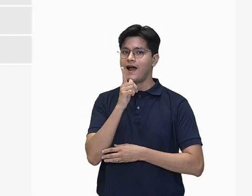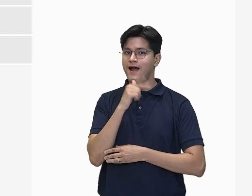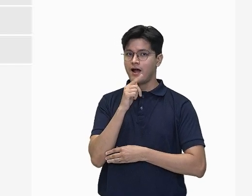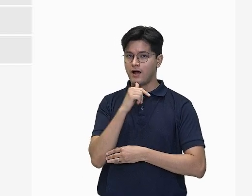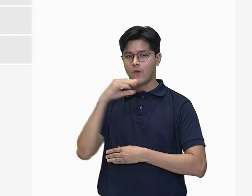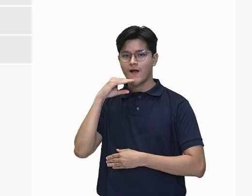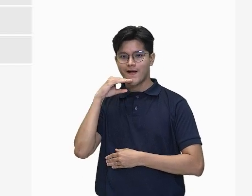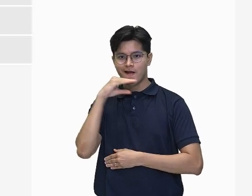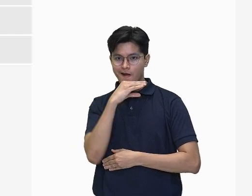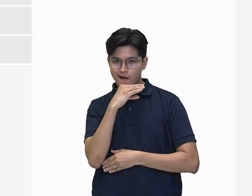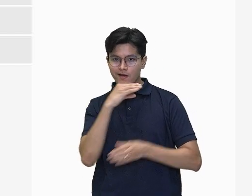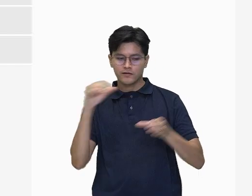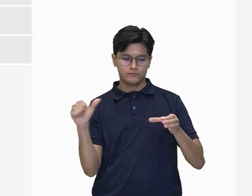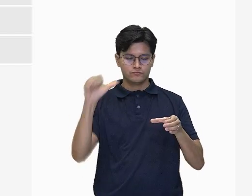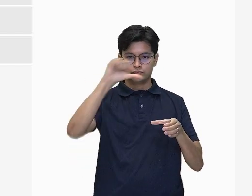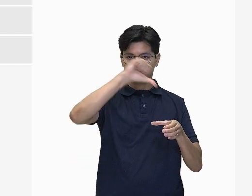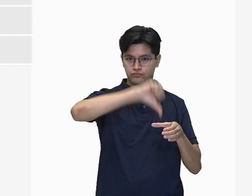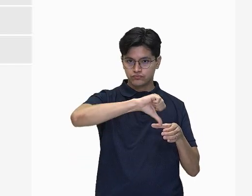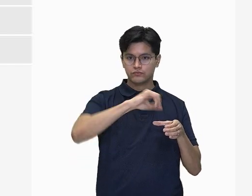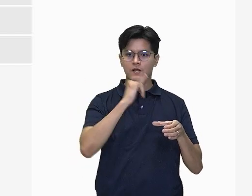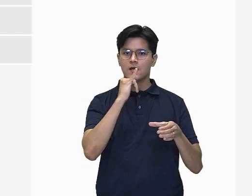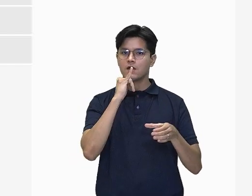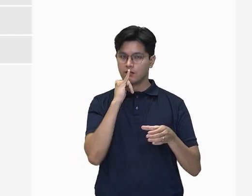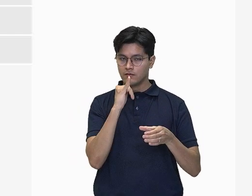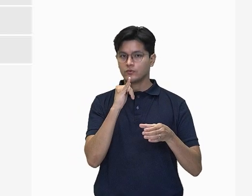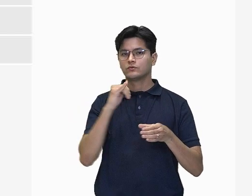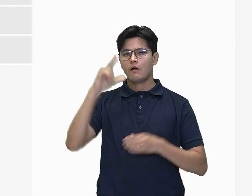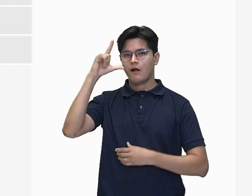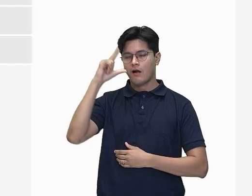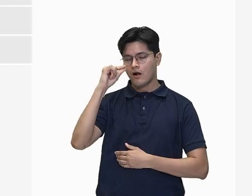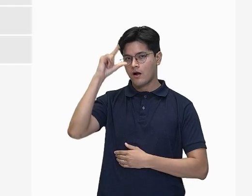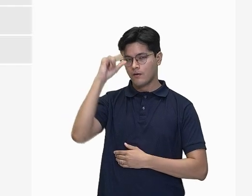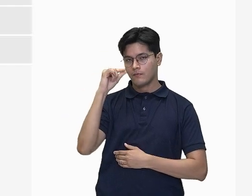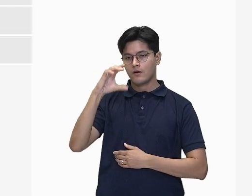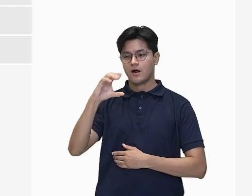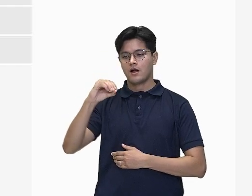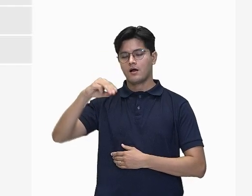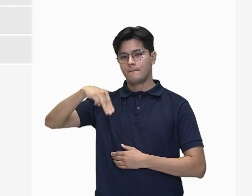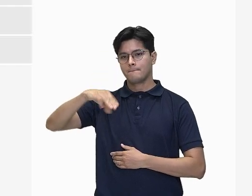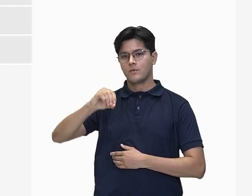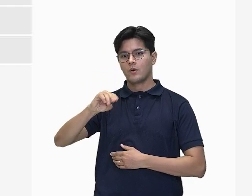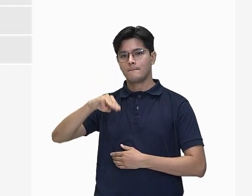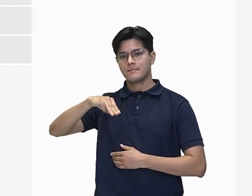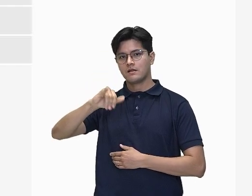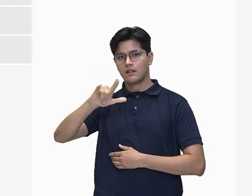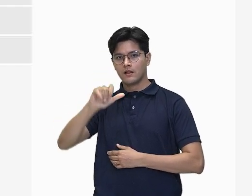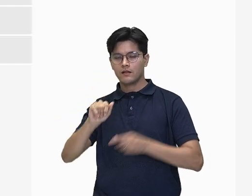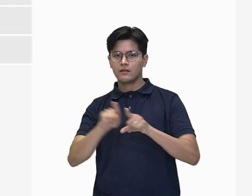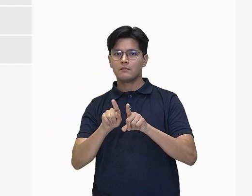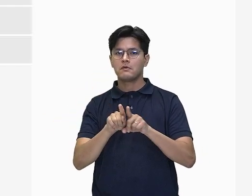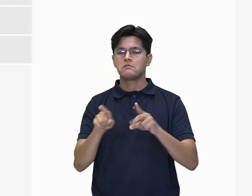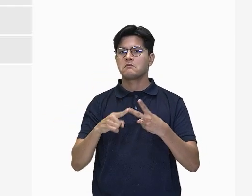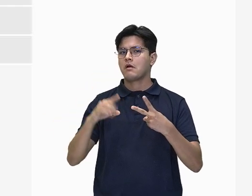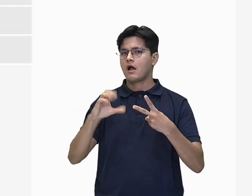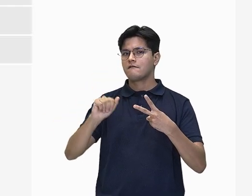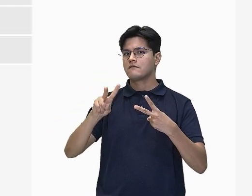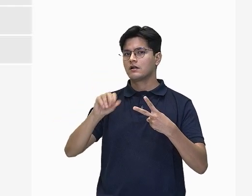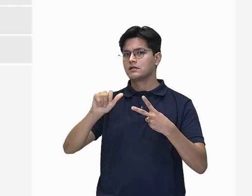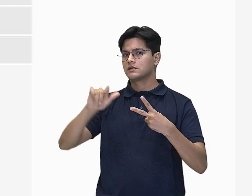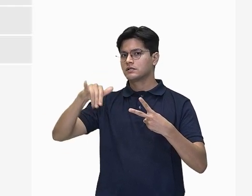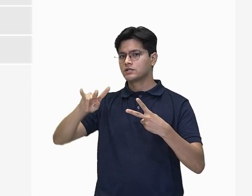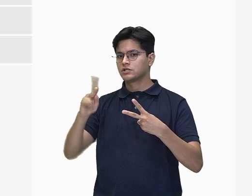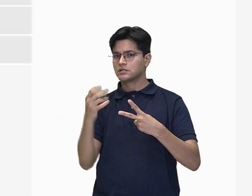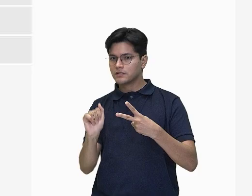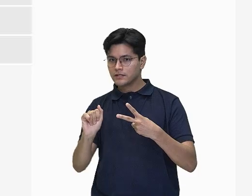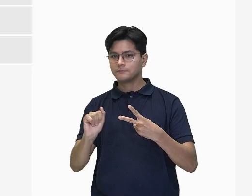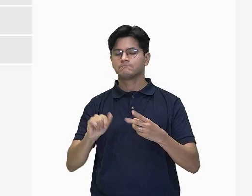da camomila, cavalinha ou hibisco. E tem aquele que precisa ferver na água, que a gente chama de decocção.